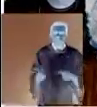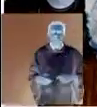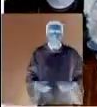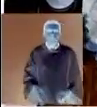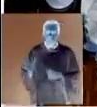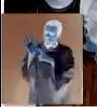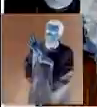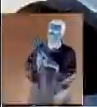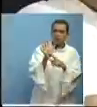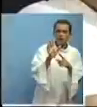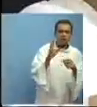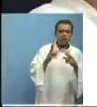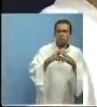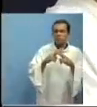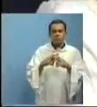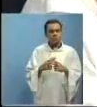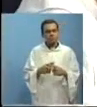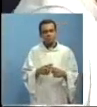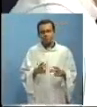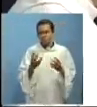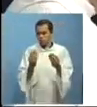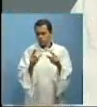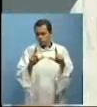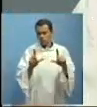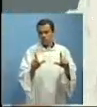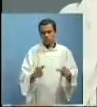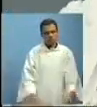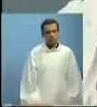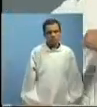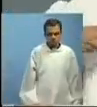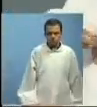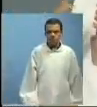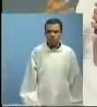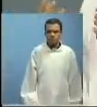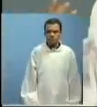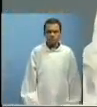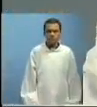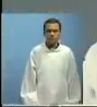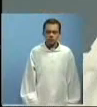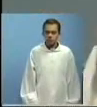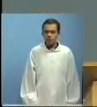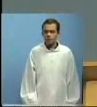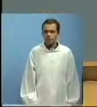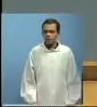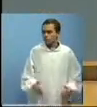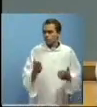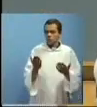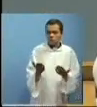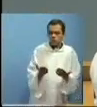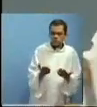lavar a roupa suja a intimidade é colocado de uma forma a porcalhada